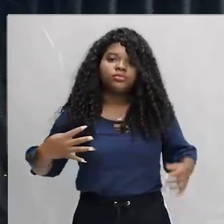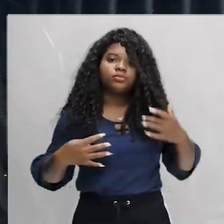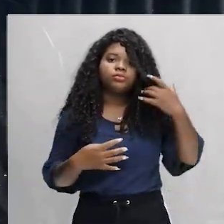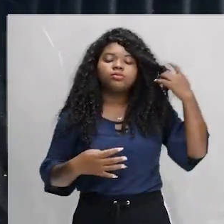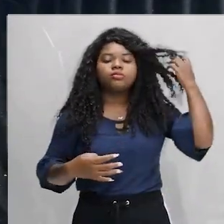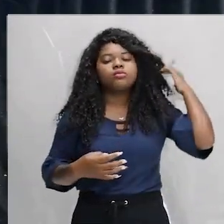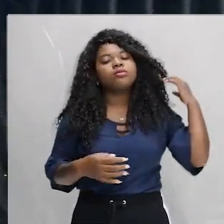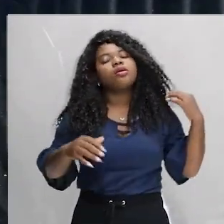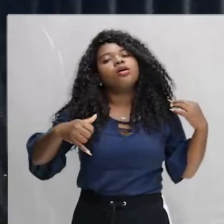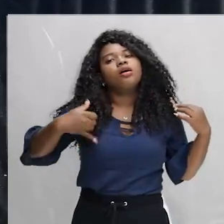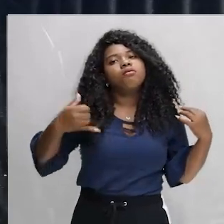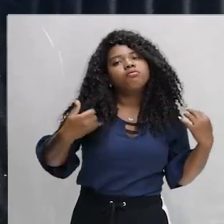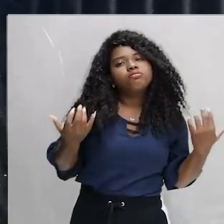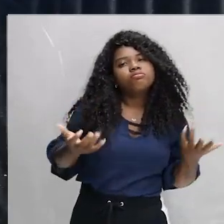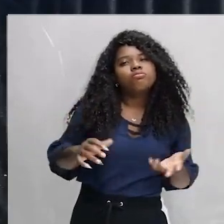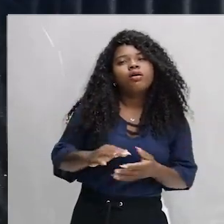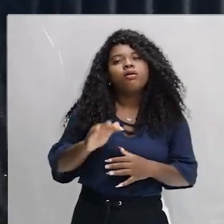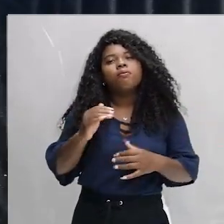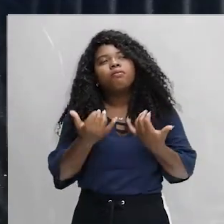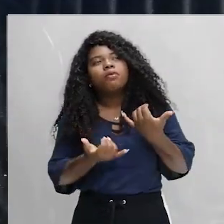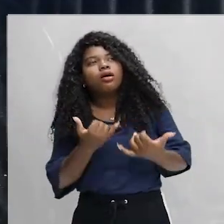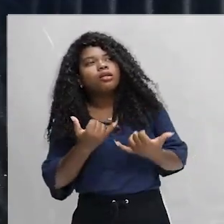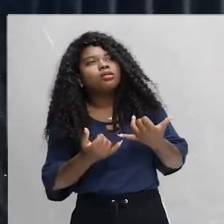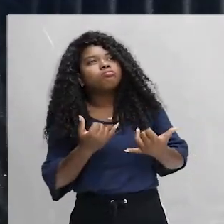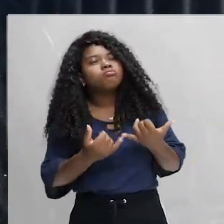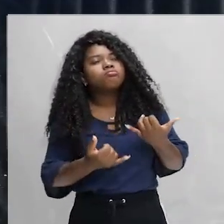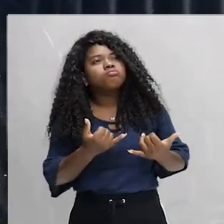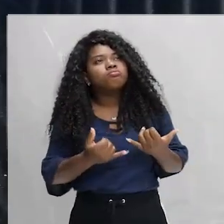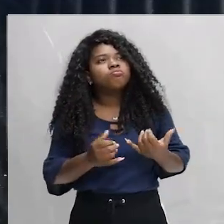idade dela, eu não vou arriscar, mas é um homem já